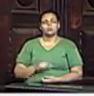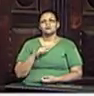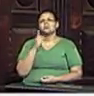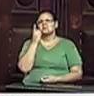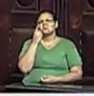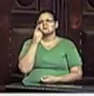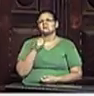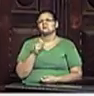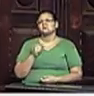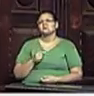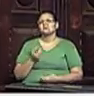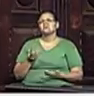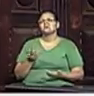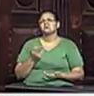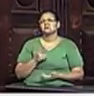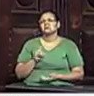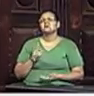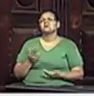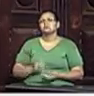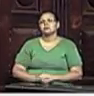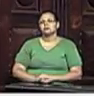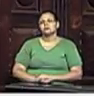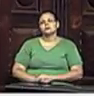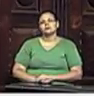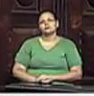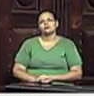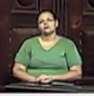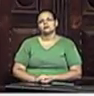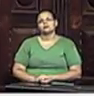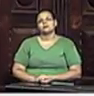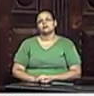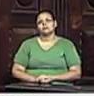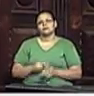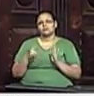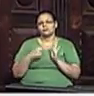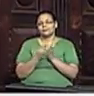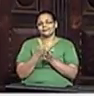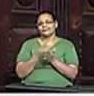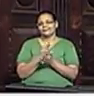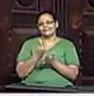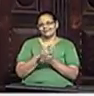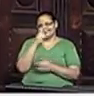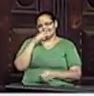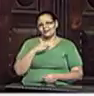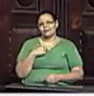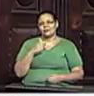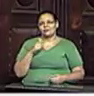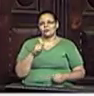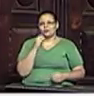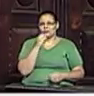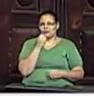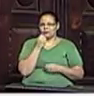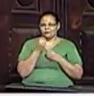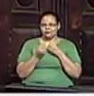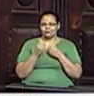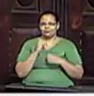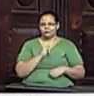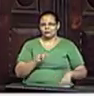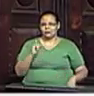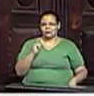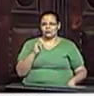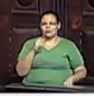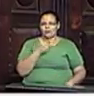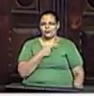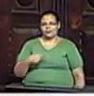Valdec? É o verso. Estou lendo o negócio errado. Recado do meu presidente.